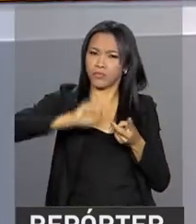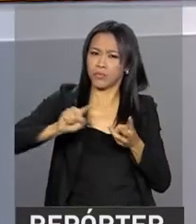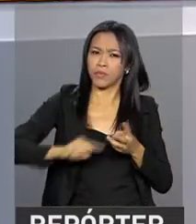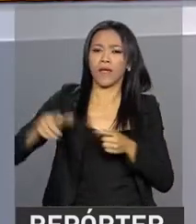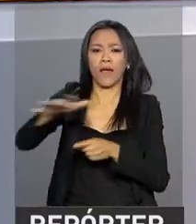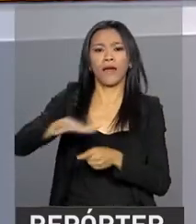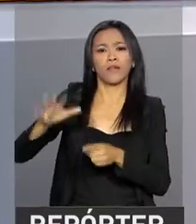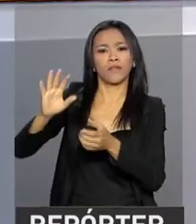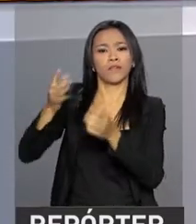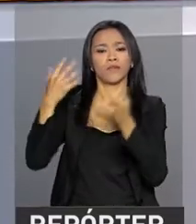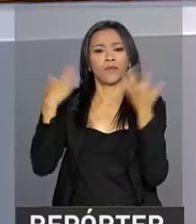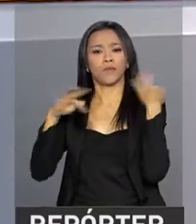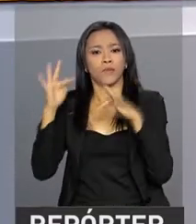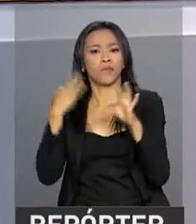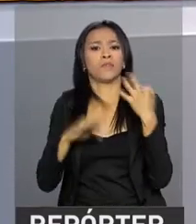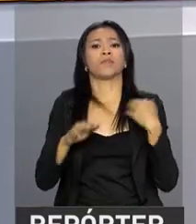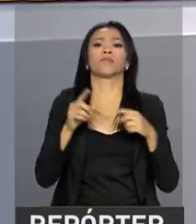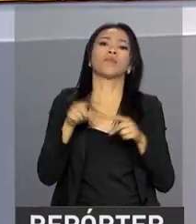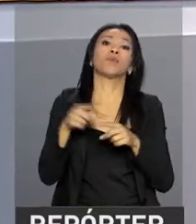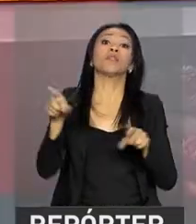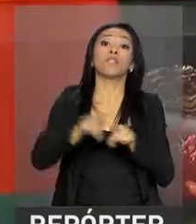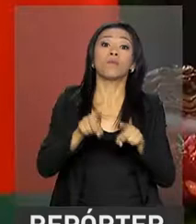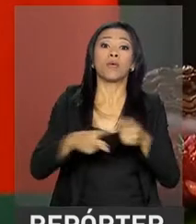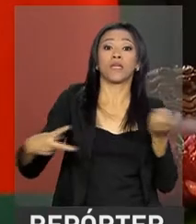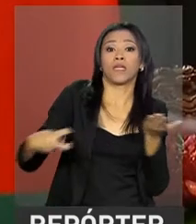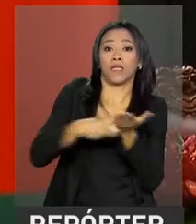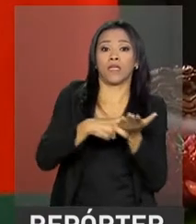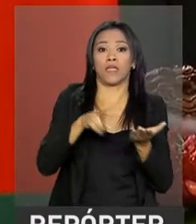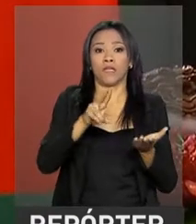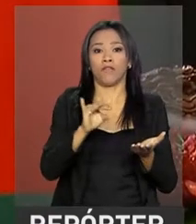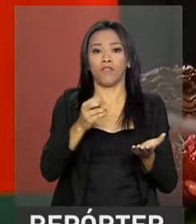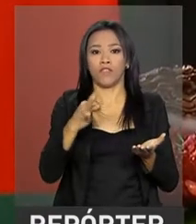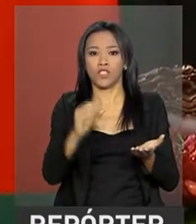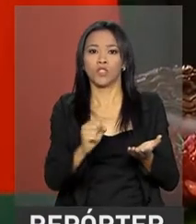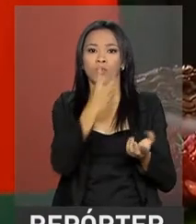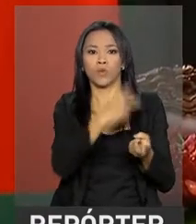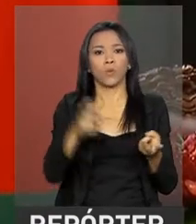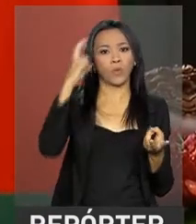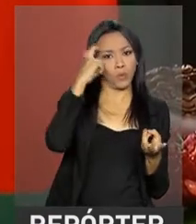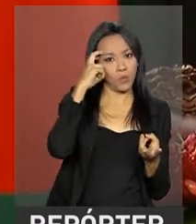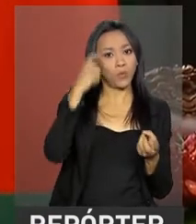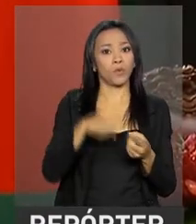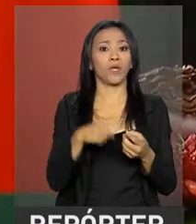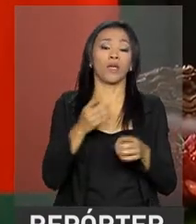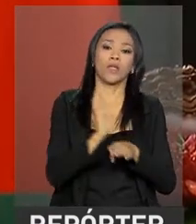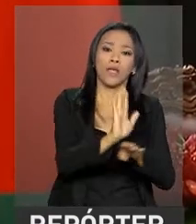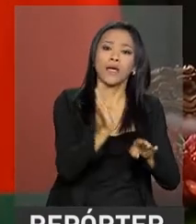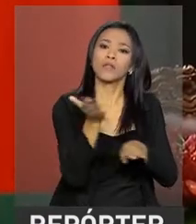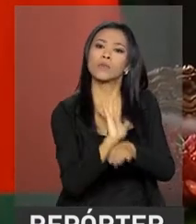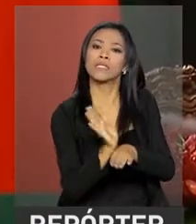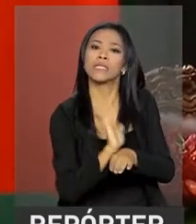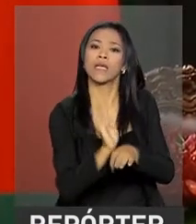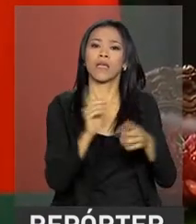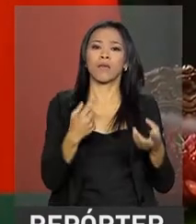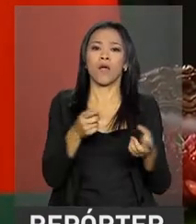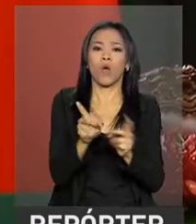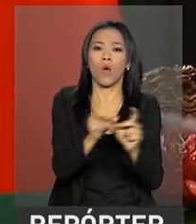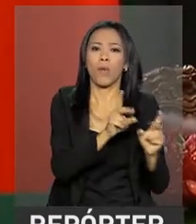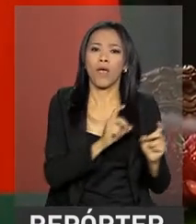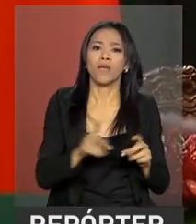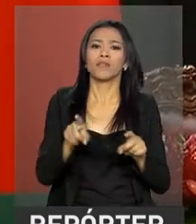de turismo, com facilitação de vistos, cultura, com cooperação cinematográfica, comércio e